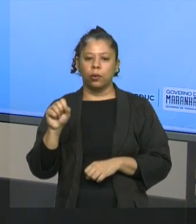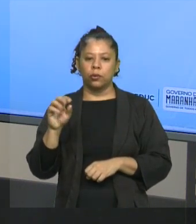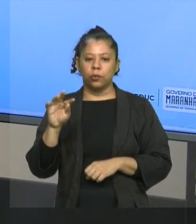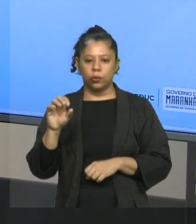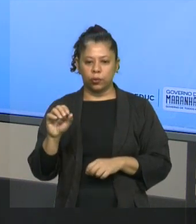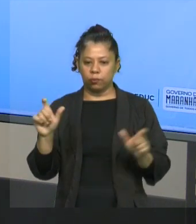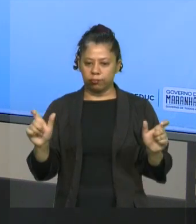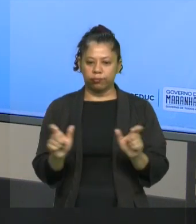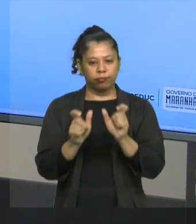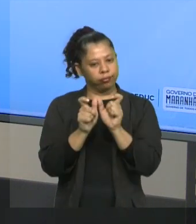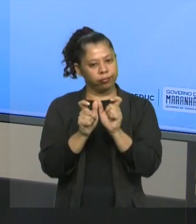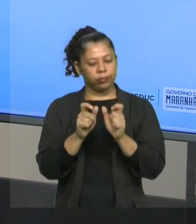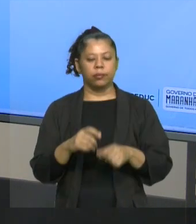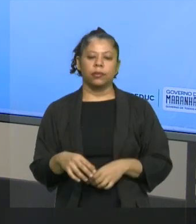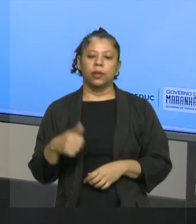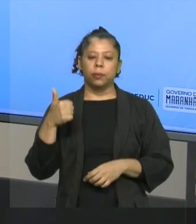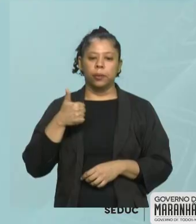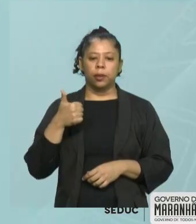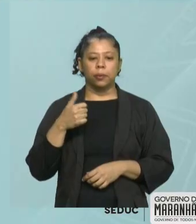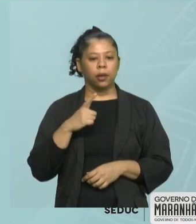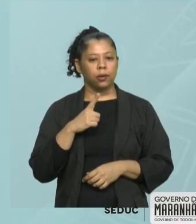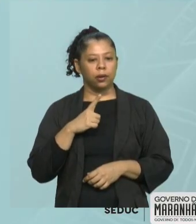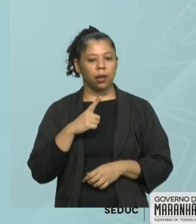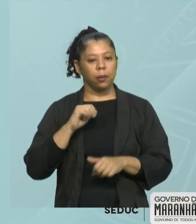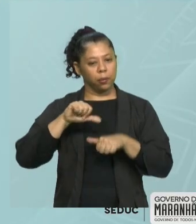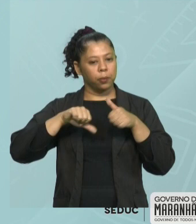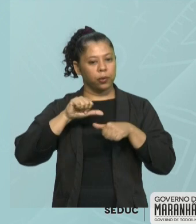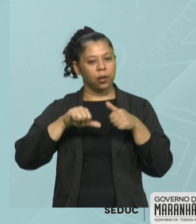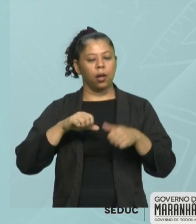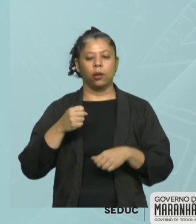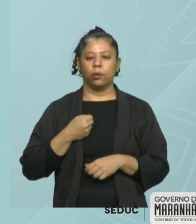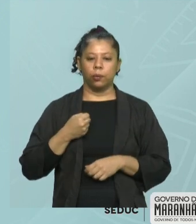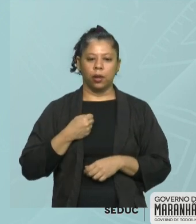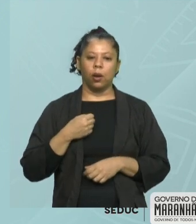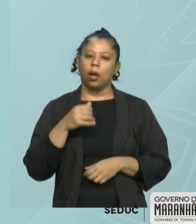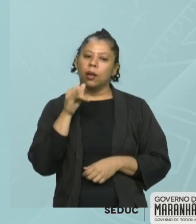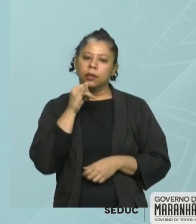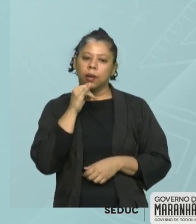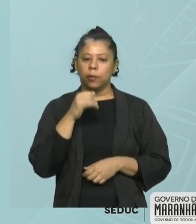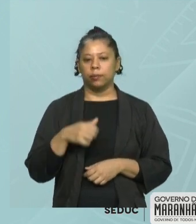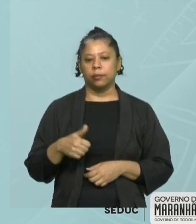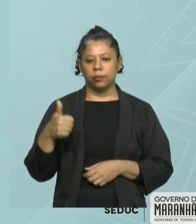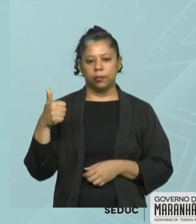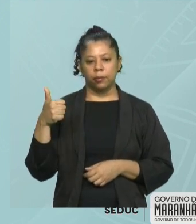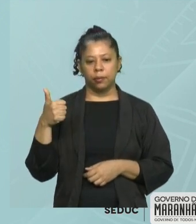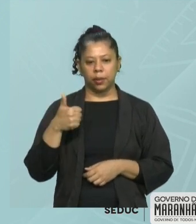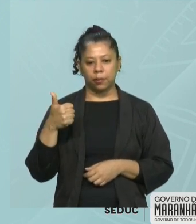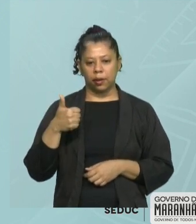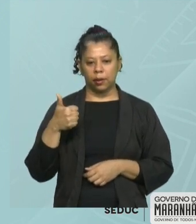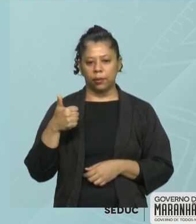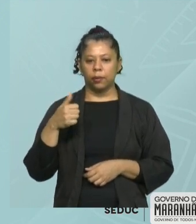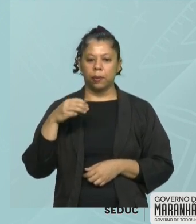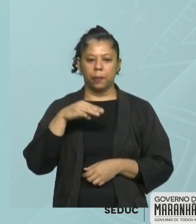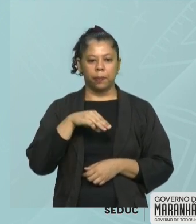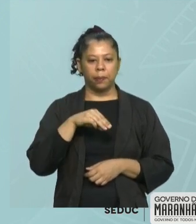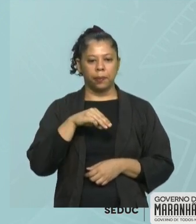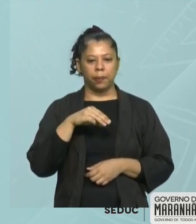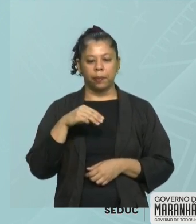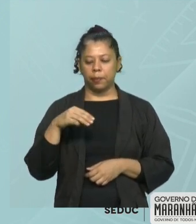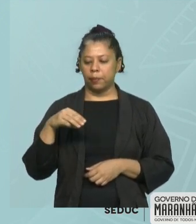primeiro o numeral, aqui no caso, primeiro-ministro é uma palavra formada por um numeral e um